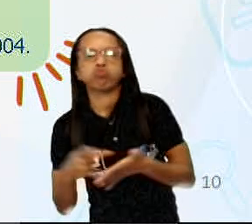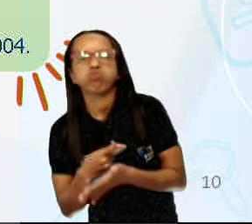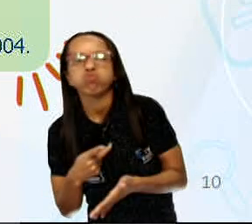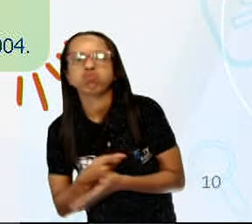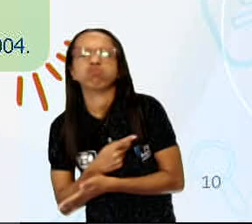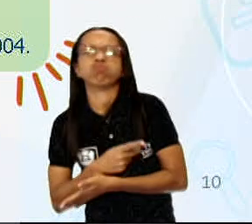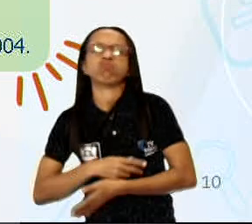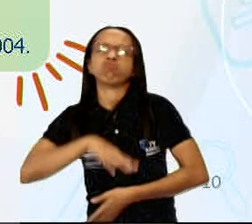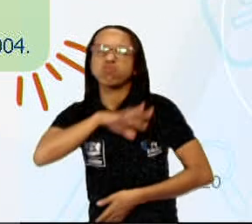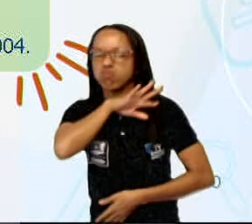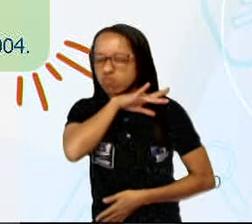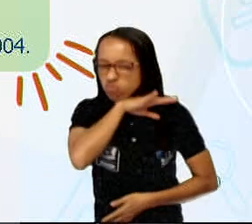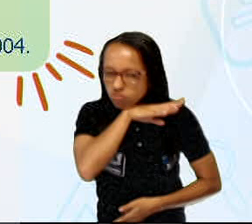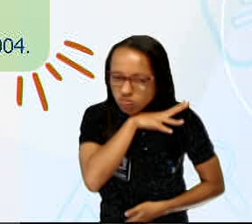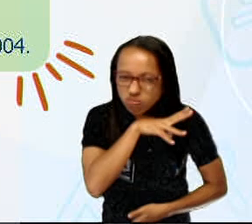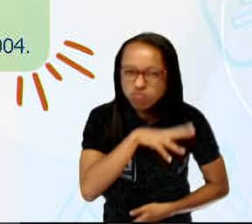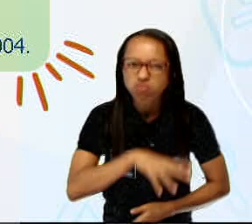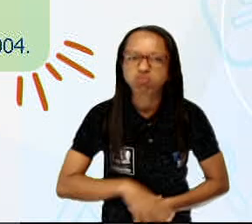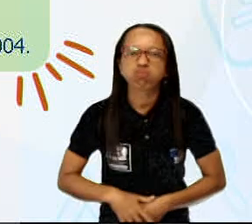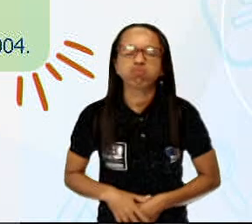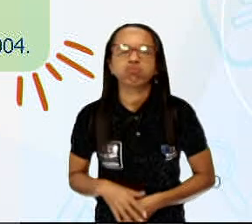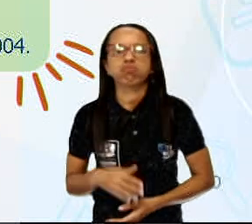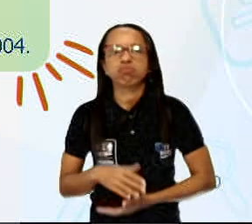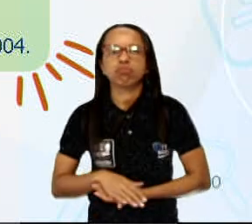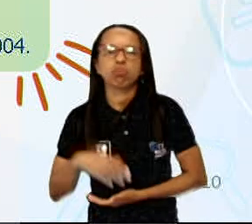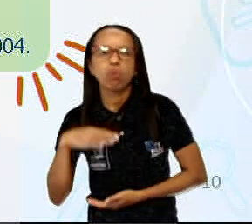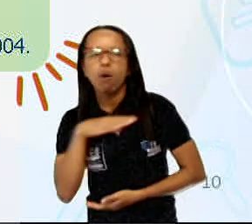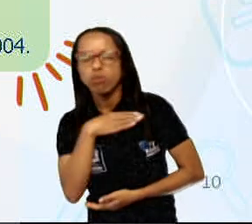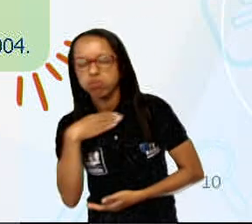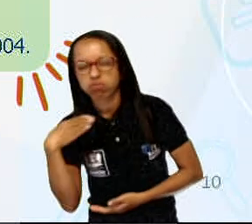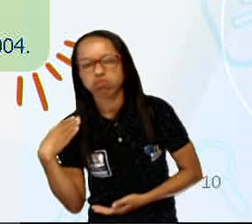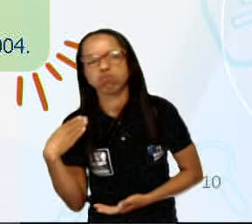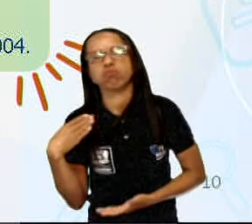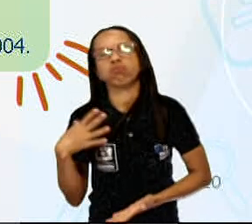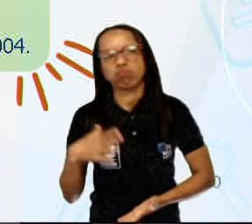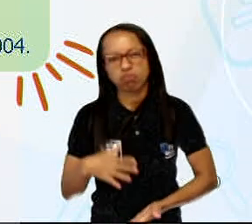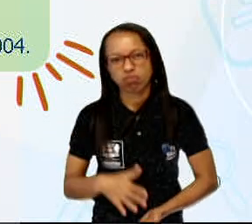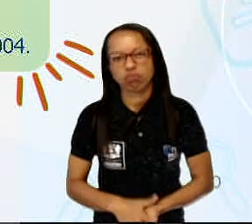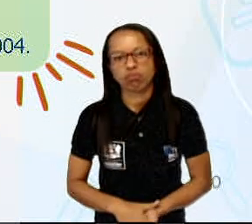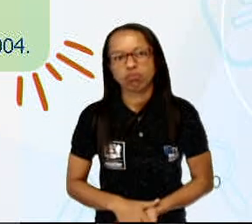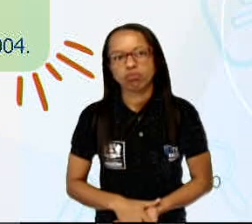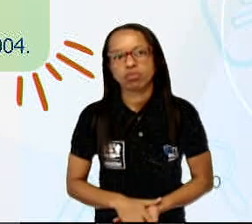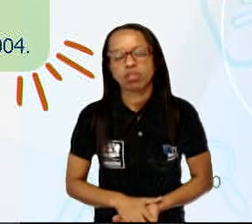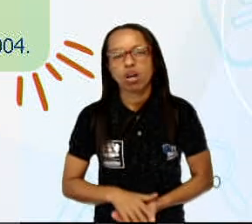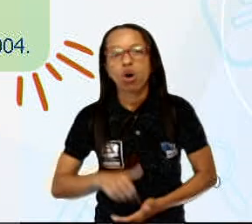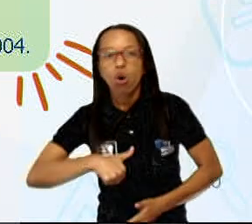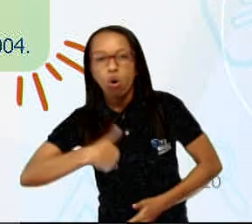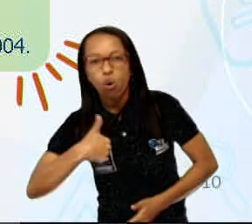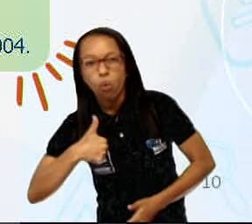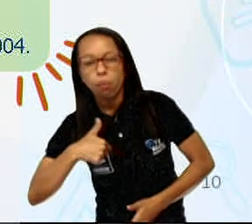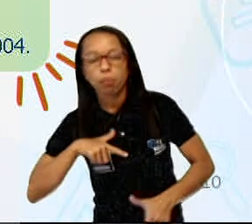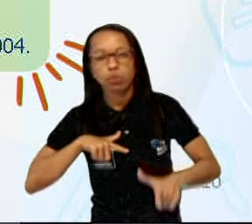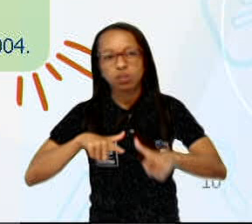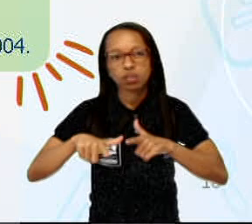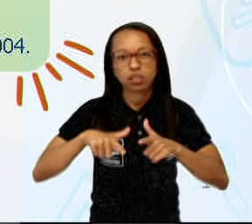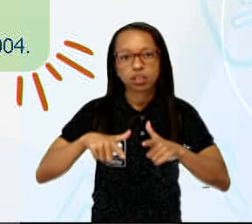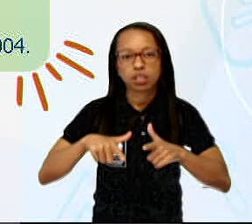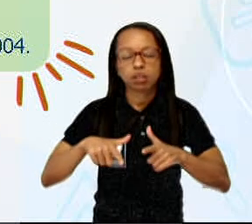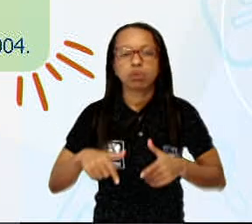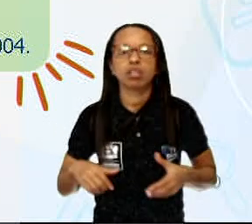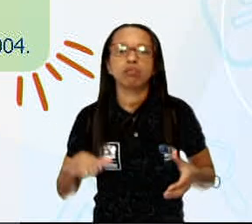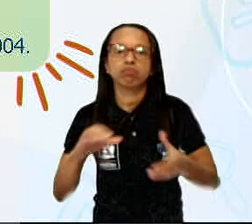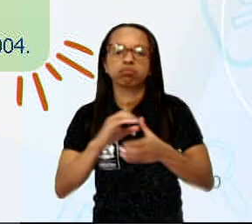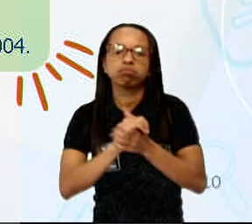ler esse miniconto no Embalo da Rede, que vai trabalhar sobre a questão do divórcio. E no miniconto da